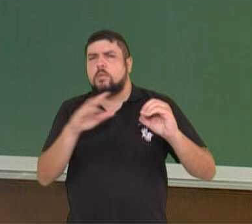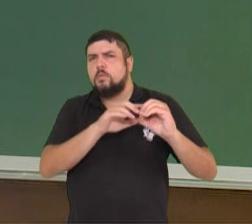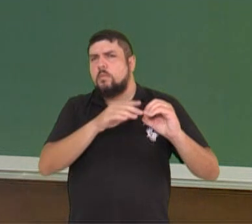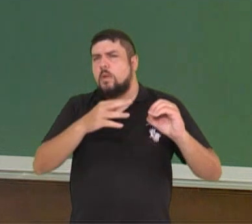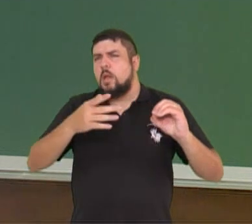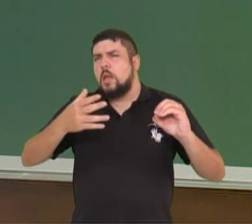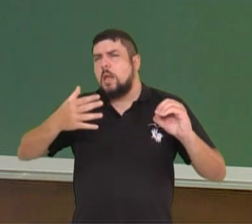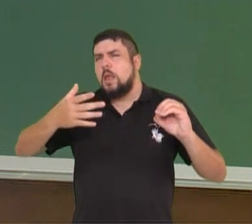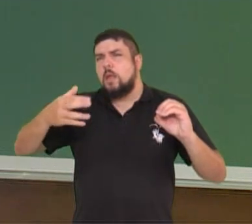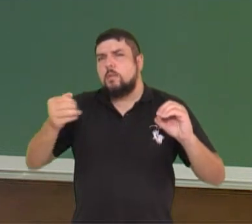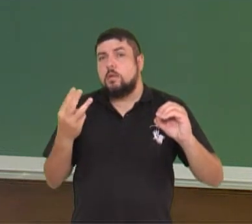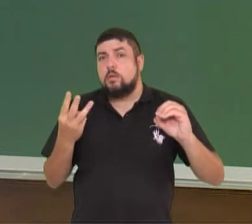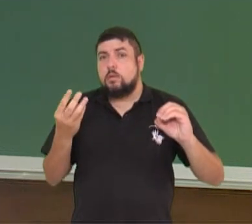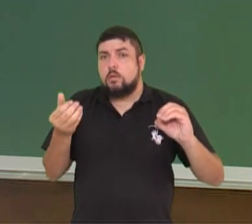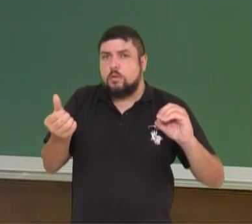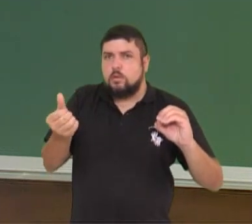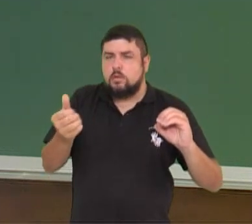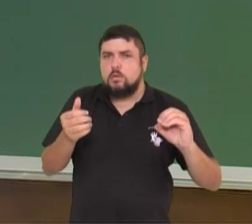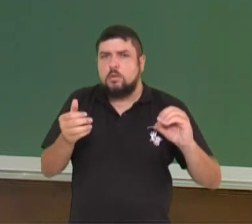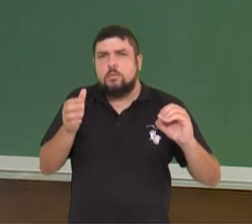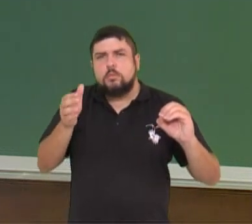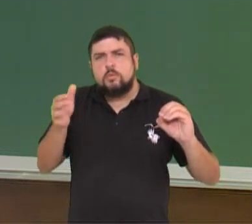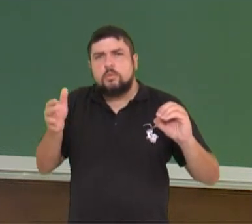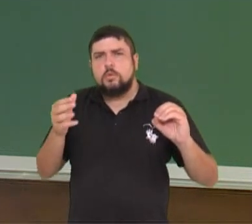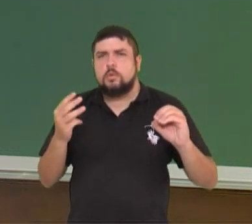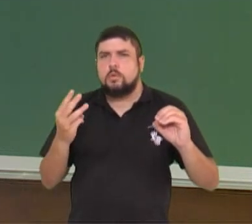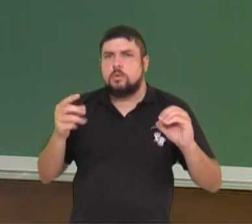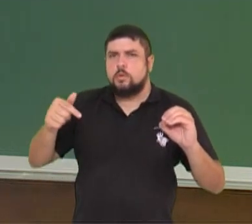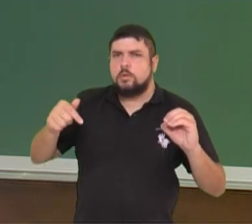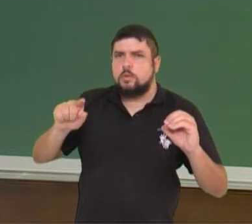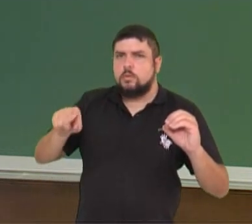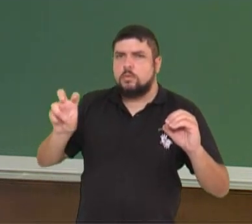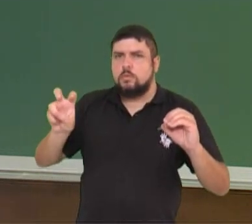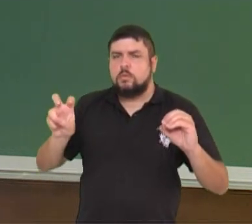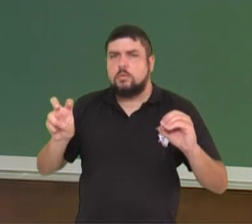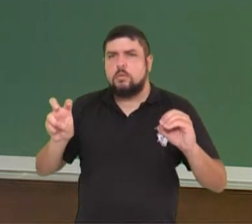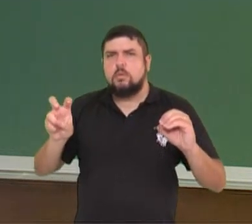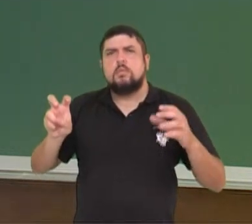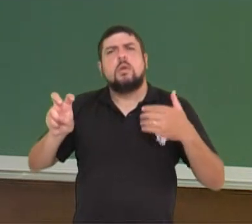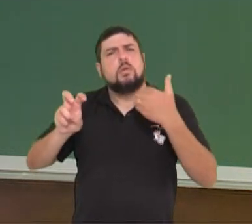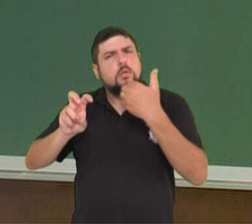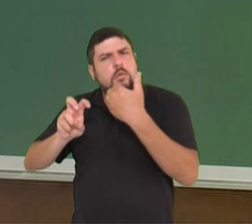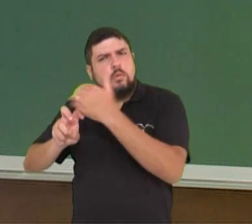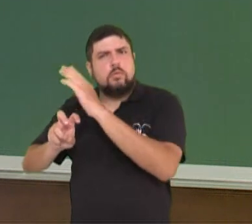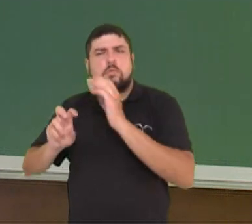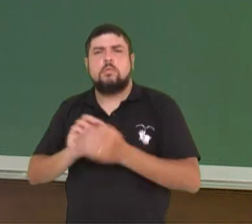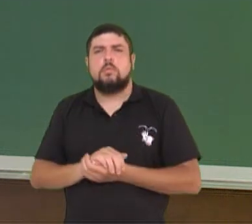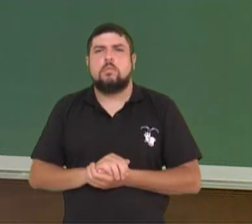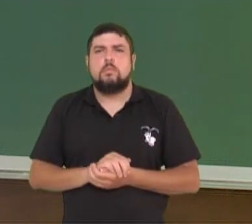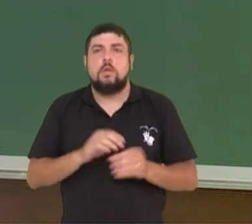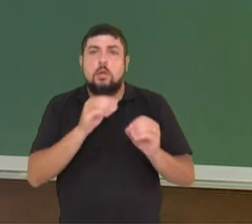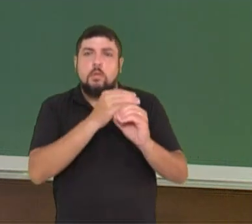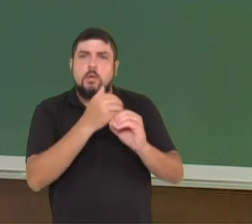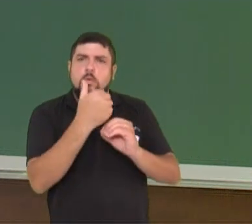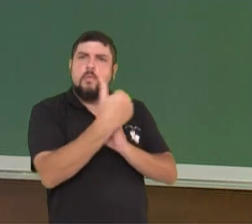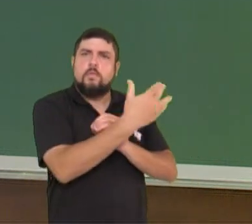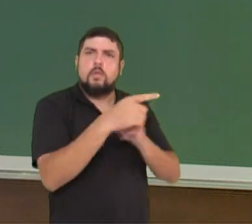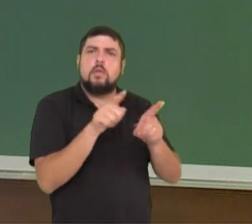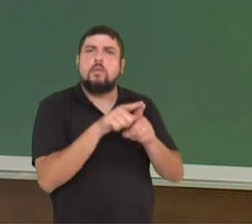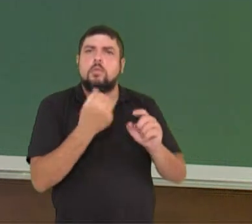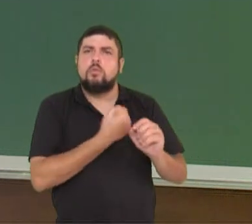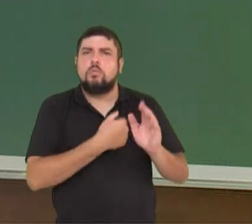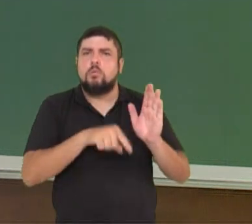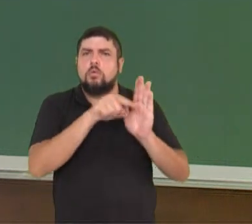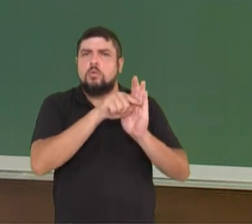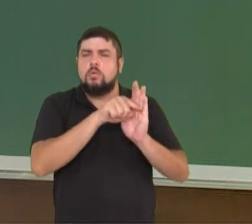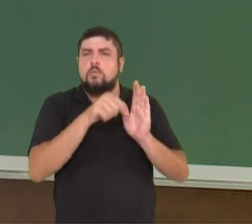estar o 36, em algum lugar um pouquinho para frente vai estar o 37,5 e ela continua aumentando. Para cá também tem os números negativos, tá? Que eu não